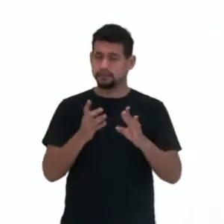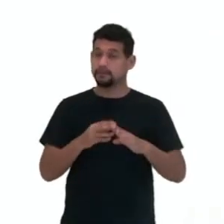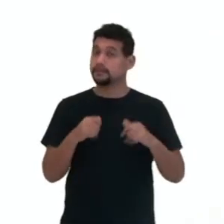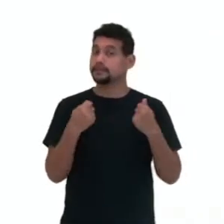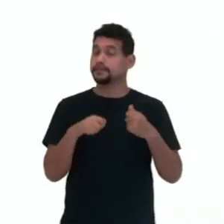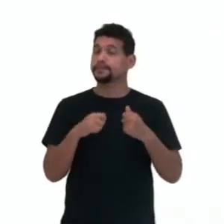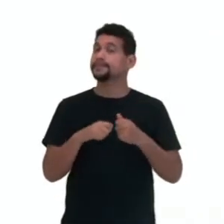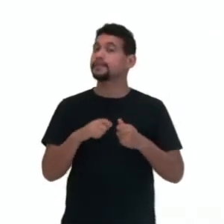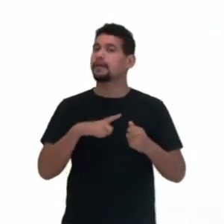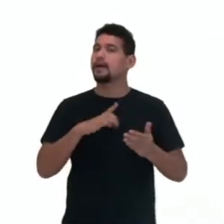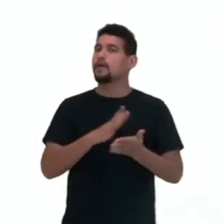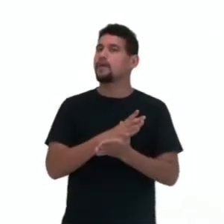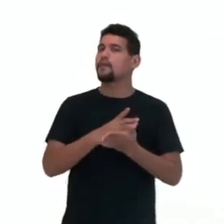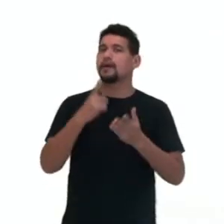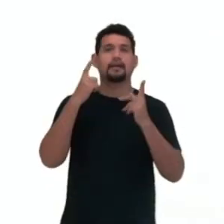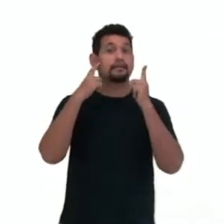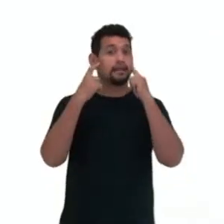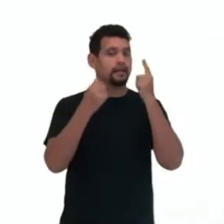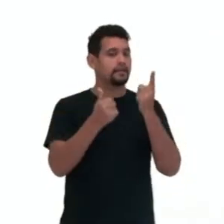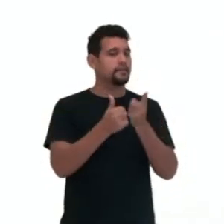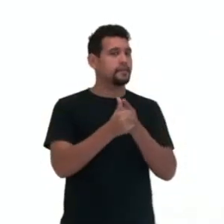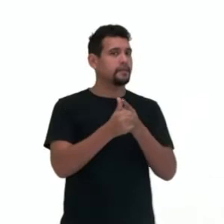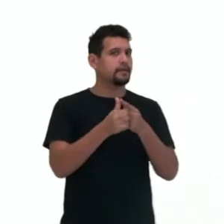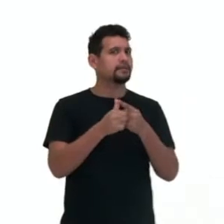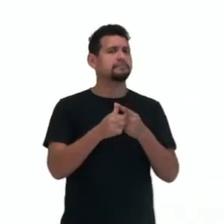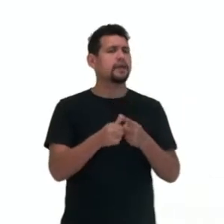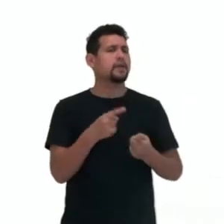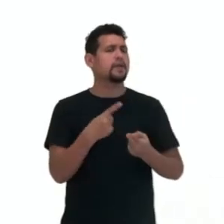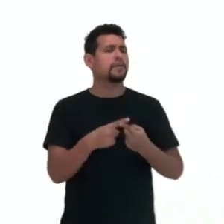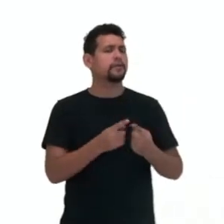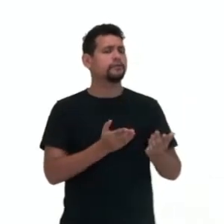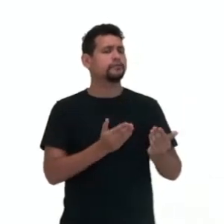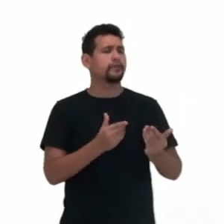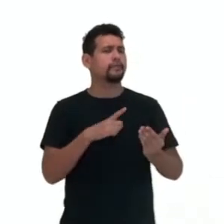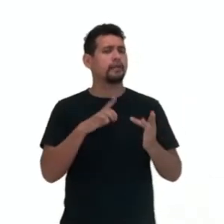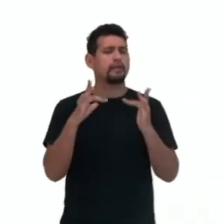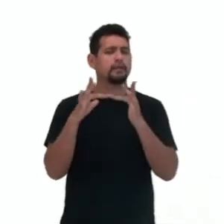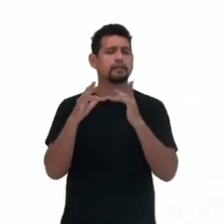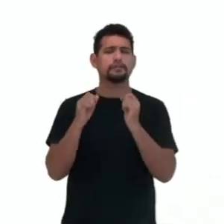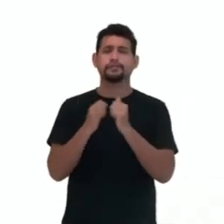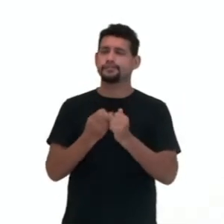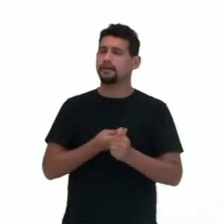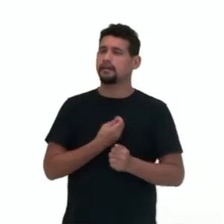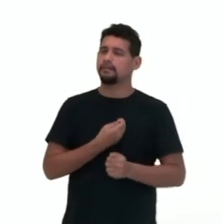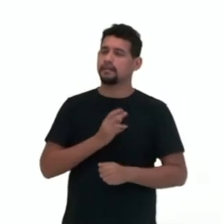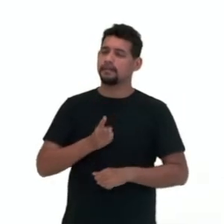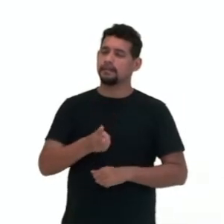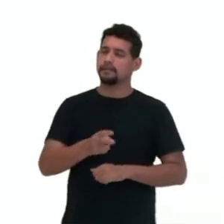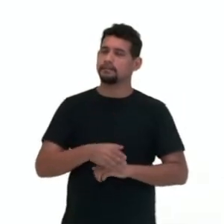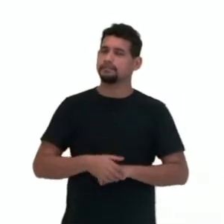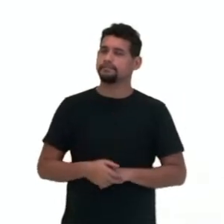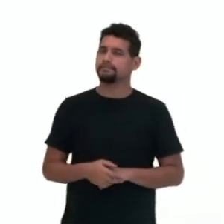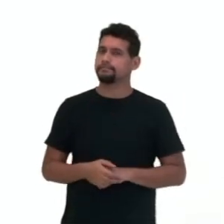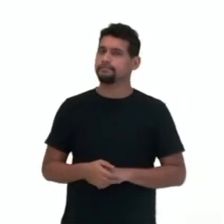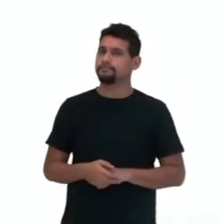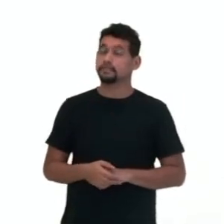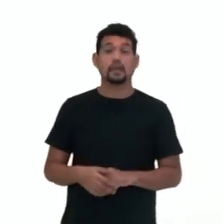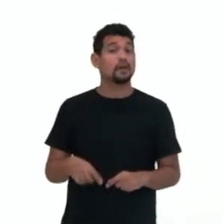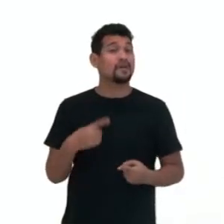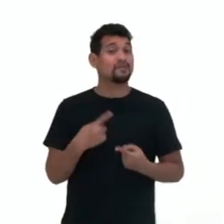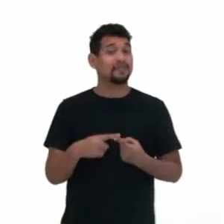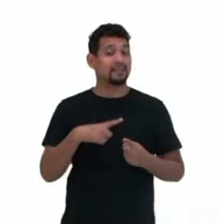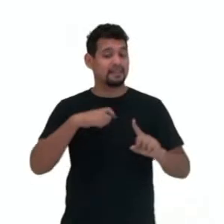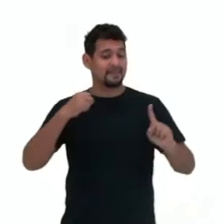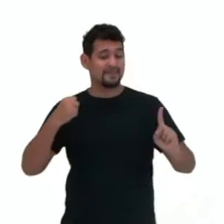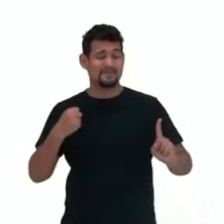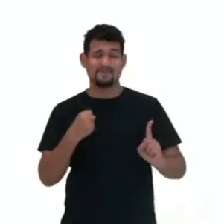que levantar hipóteses. A primeira, por que os jovens terão que lidar com isso pelo resto de nossas vidas? Porque os